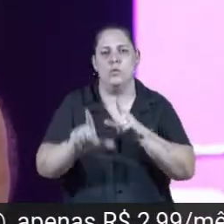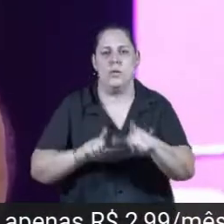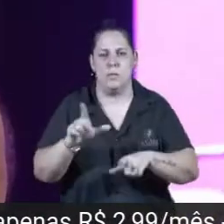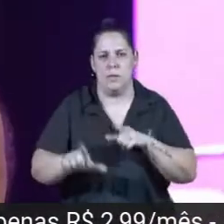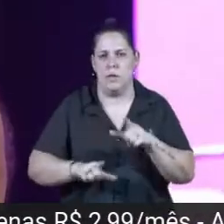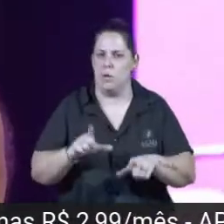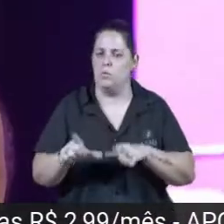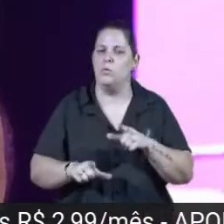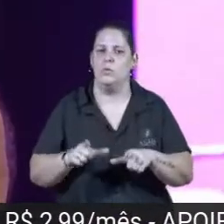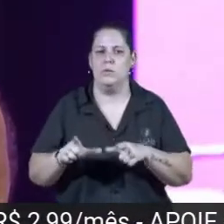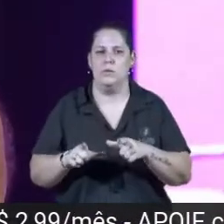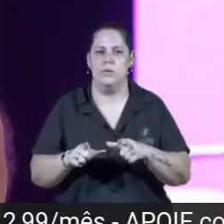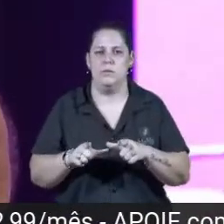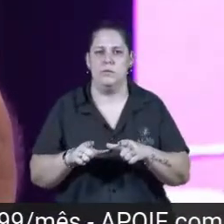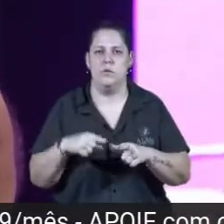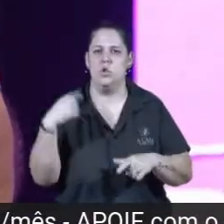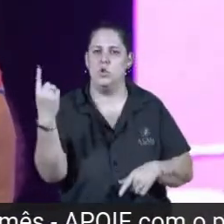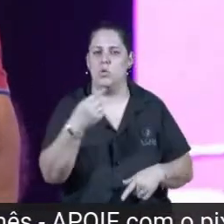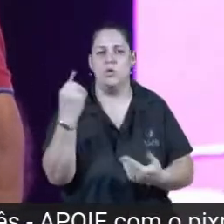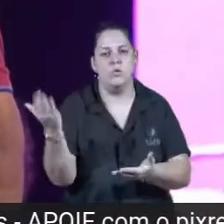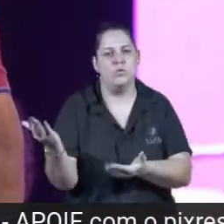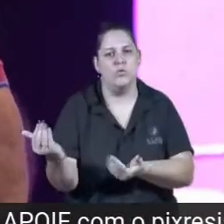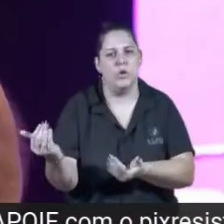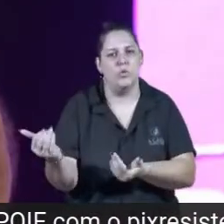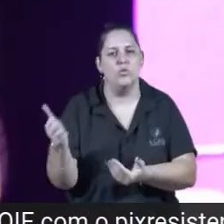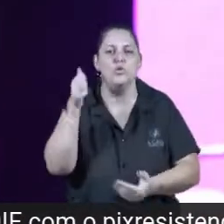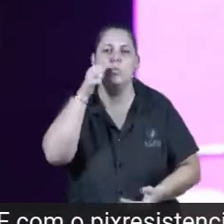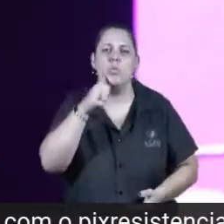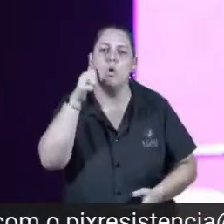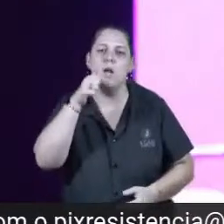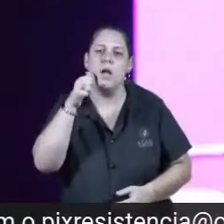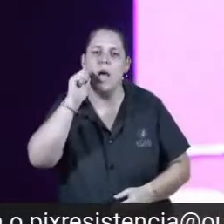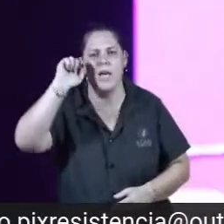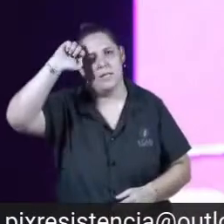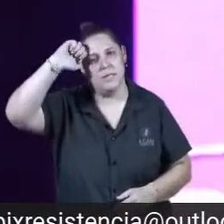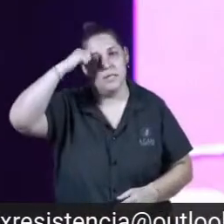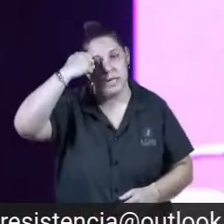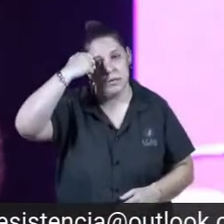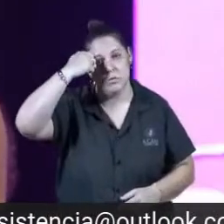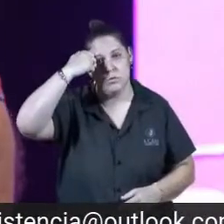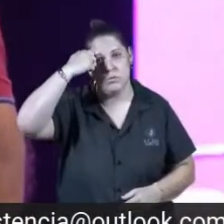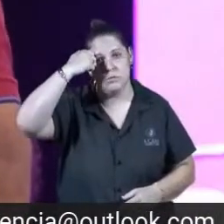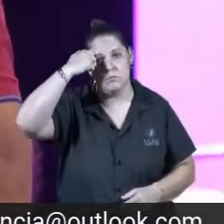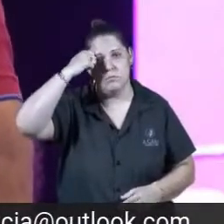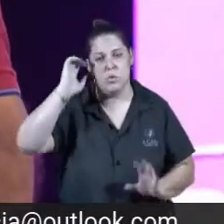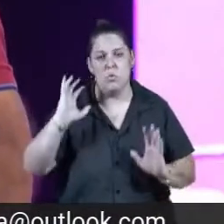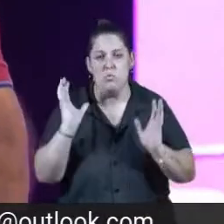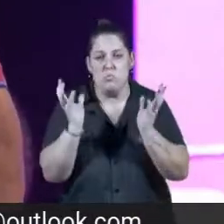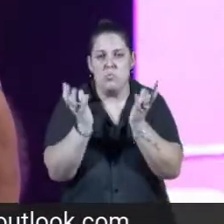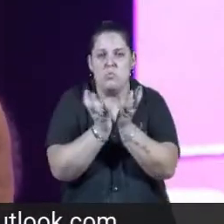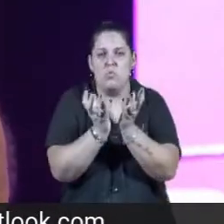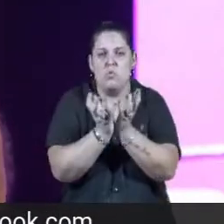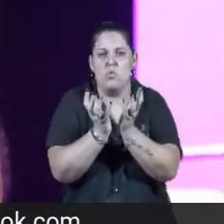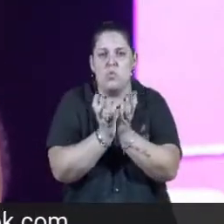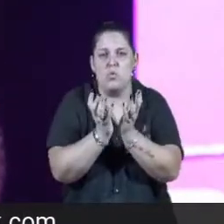Trabalhadores, a nossa juventude, as mulheres, os negros, nossa comunidade